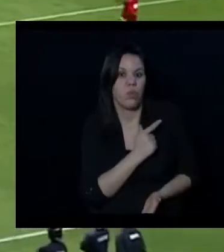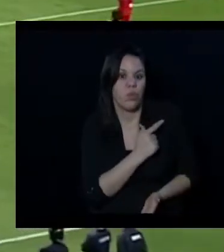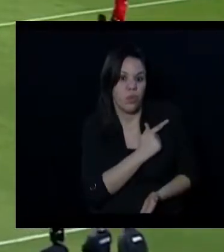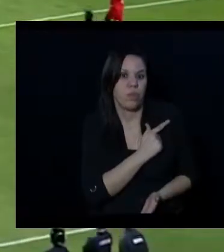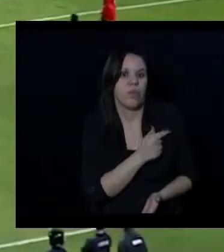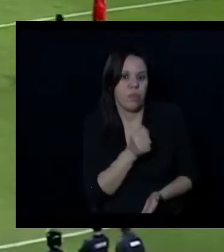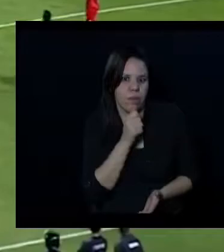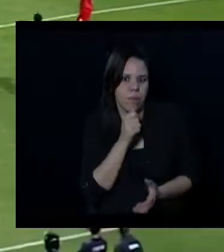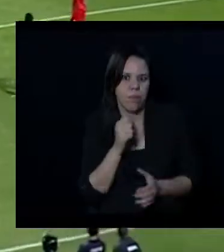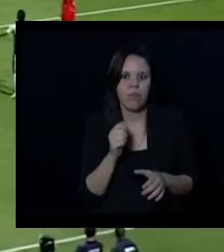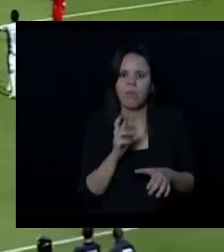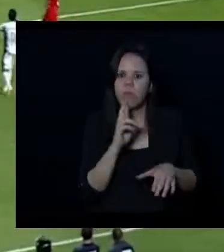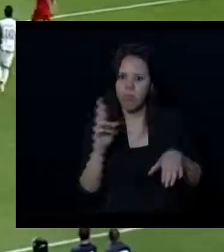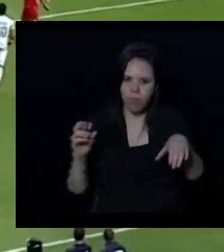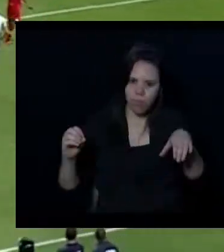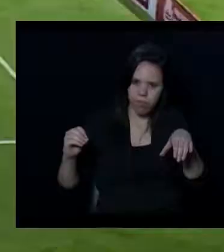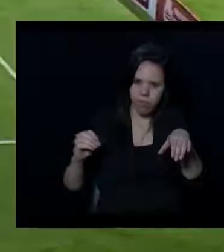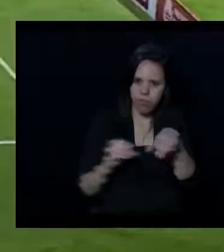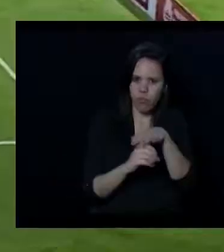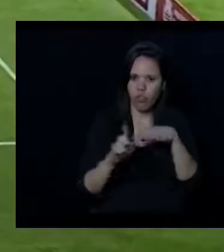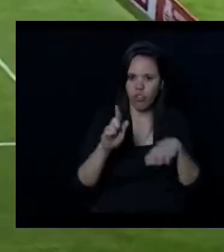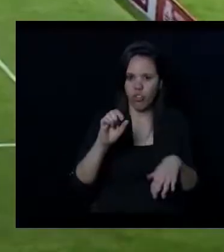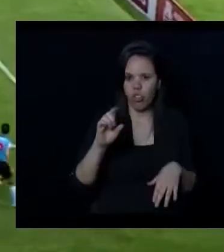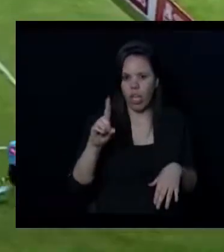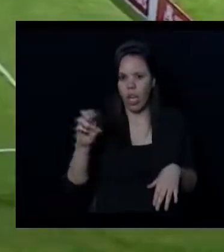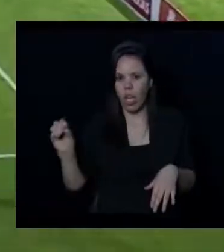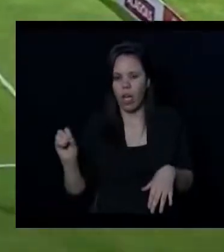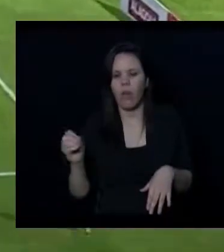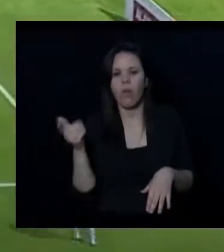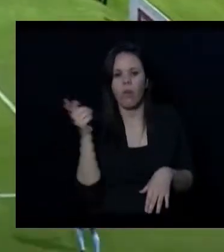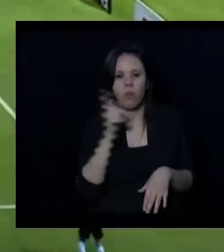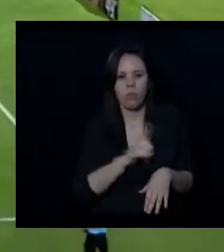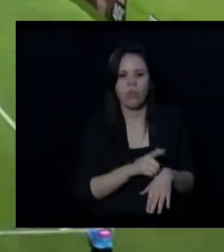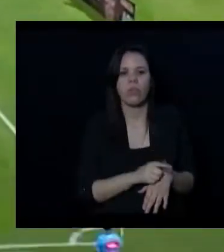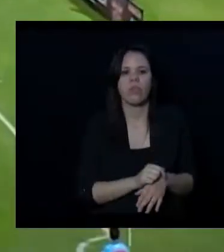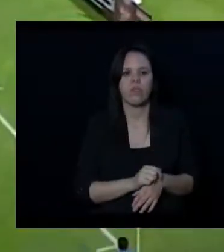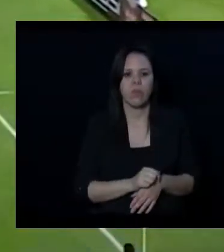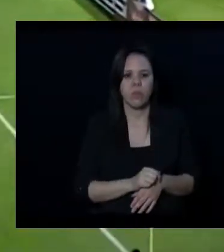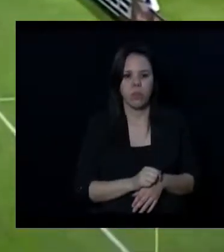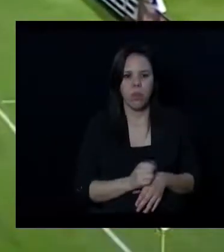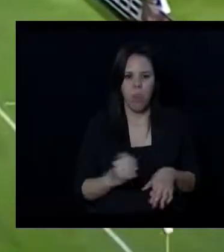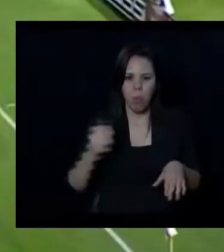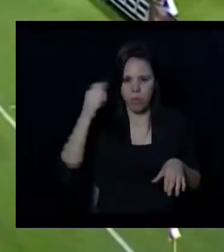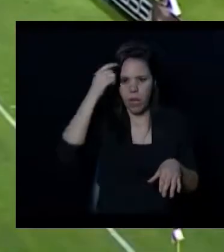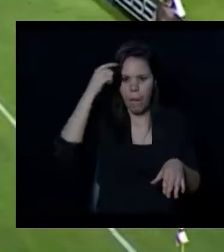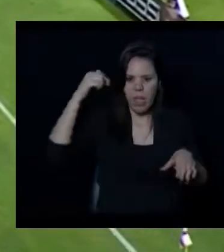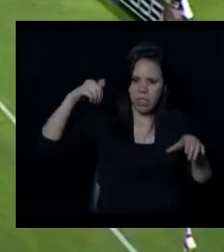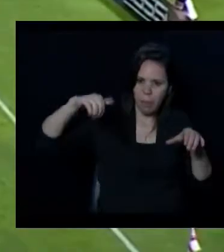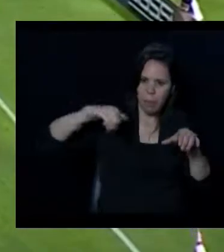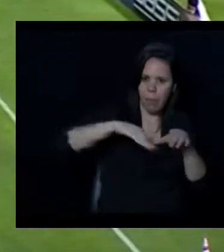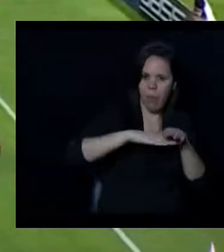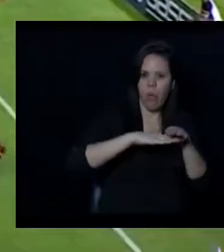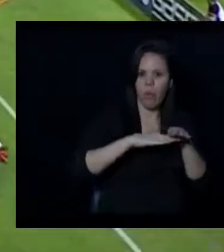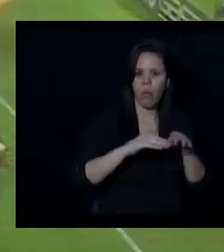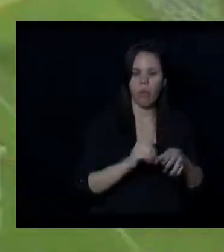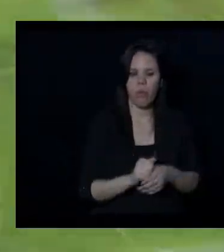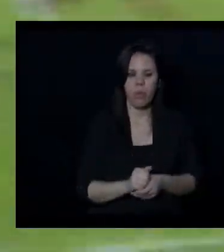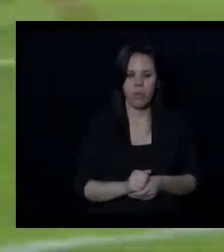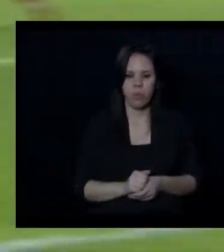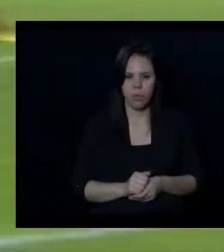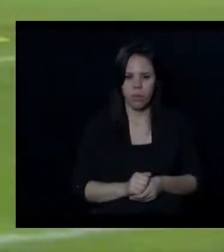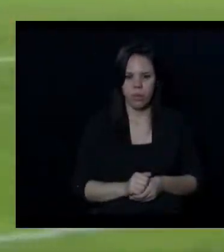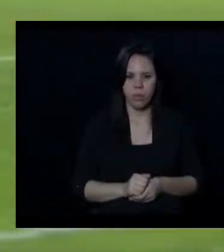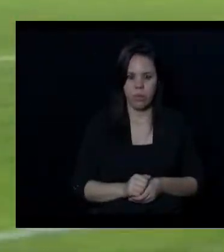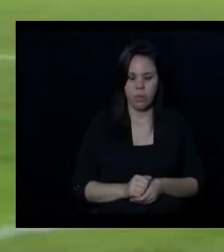na primeira etapa. Diego Cardoso cruzou e Michel Douglas, o estreante, antecipou ao zagueiro e